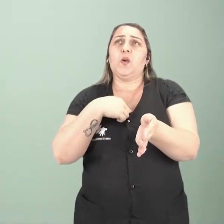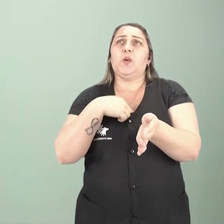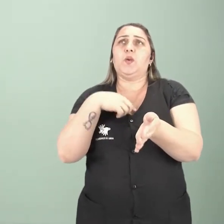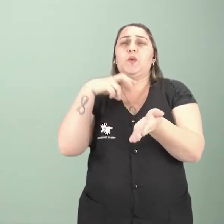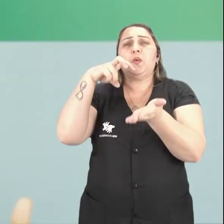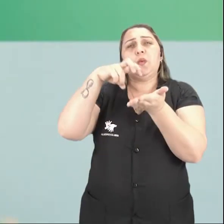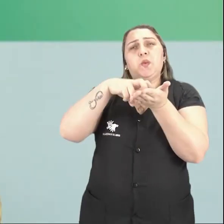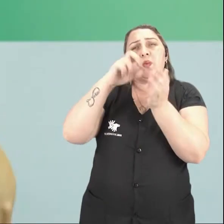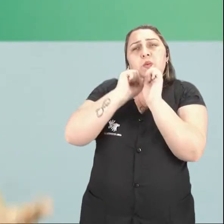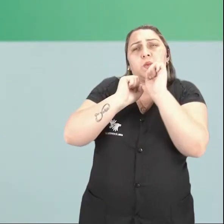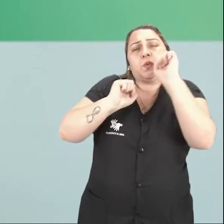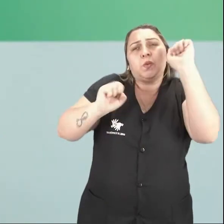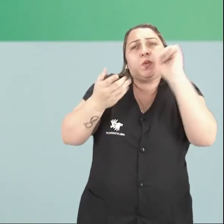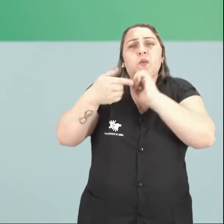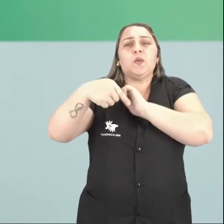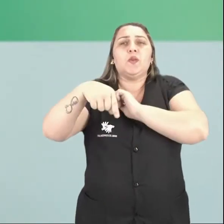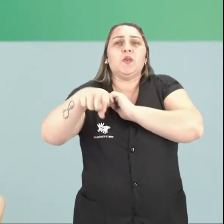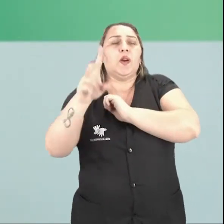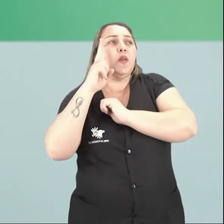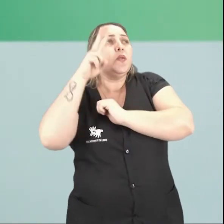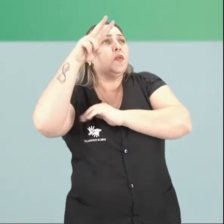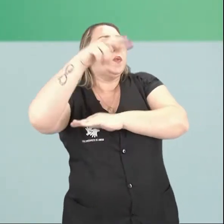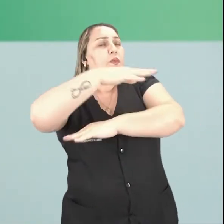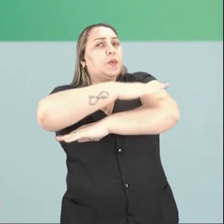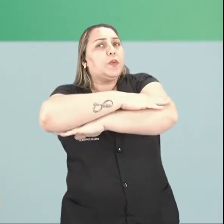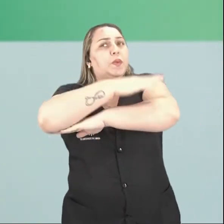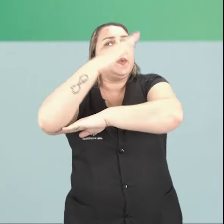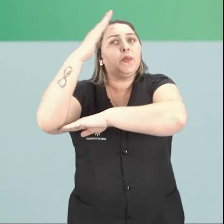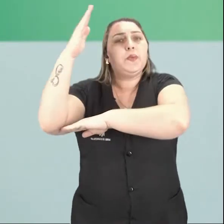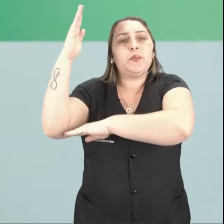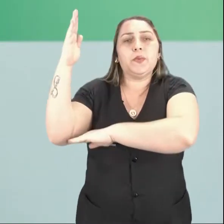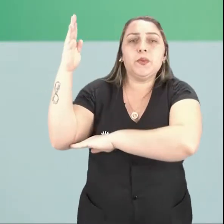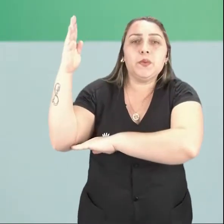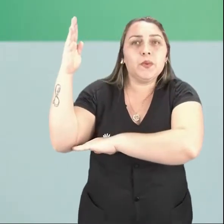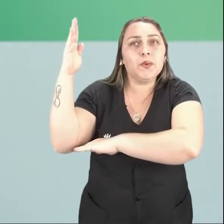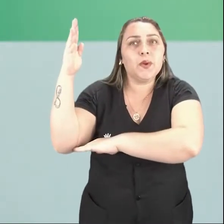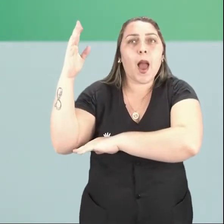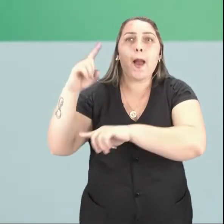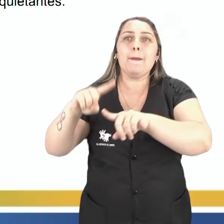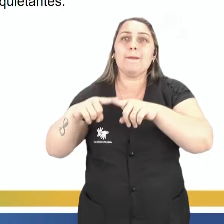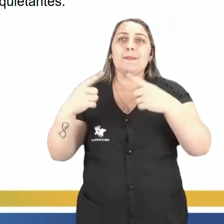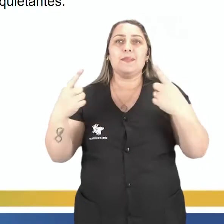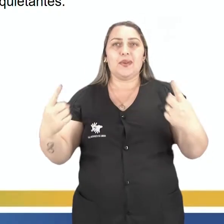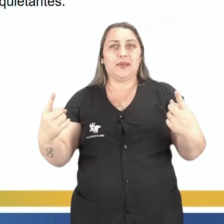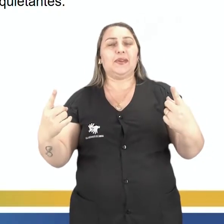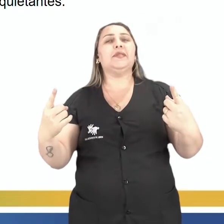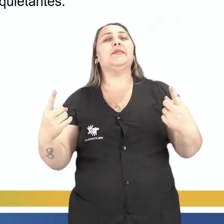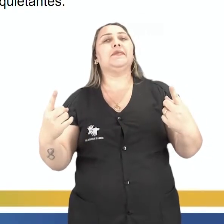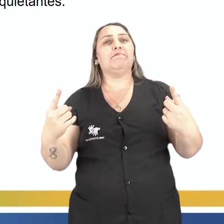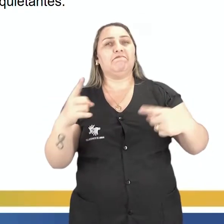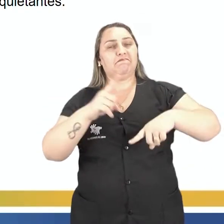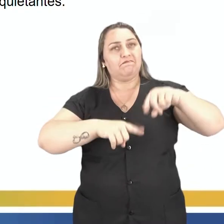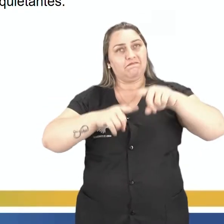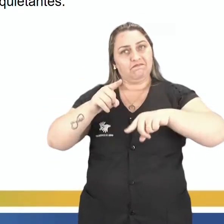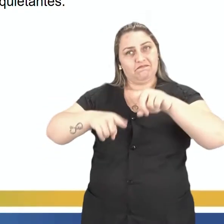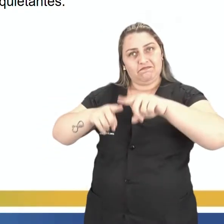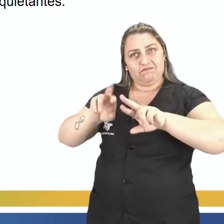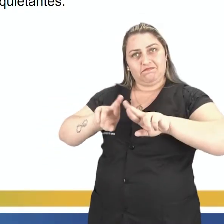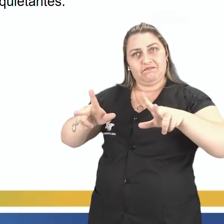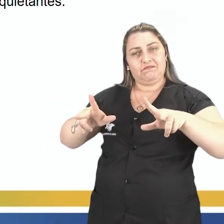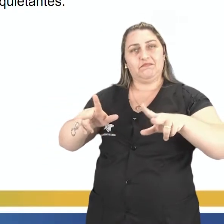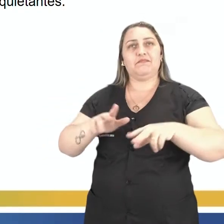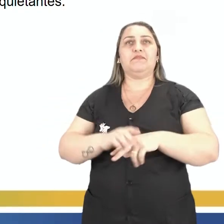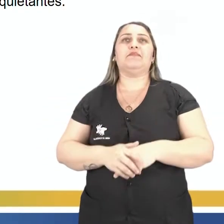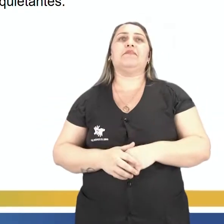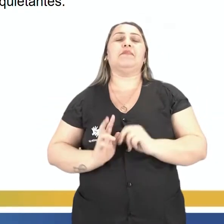né, amanhecesse e fosse olhar para fora da minha janela. Mas vejam aí, com elementos bem peculiares, né, pessoal?